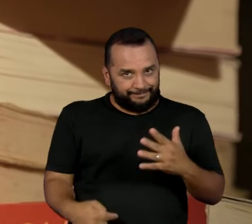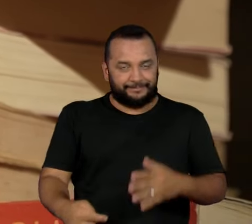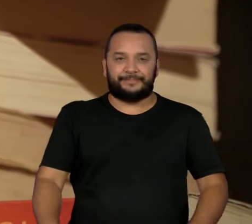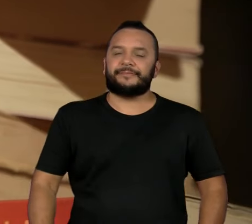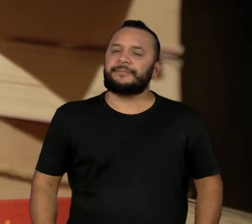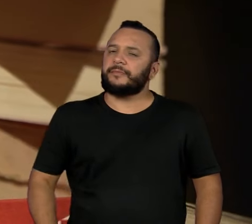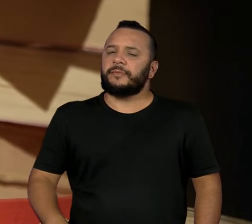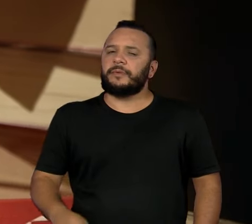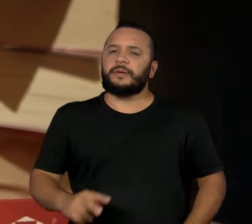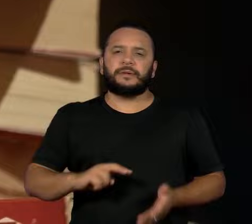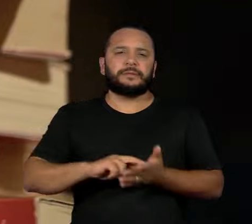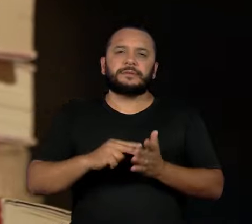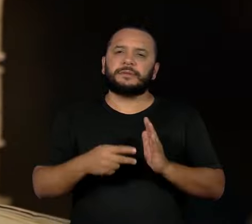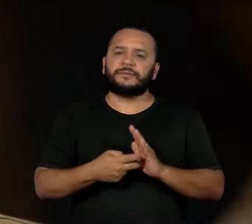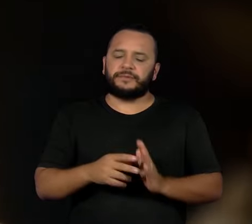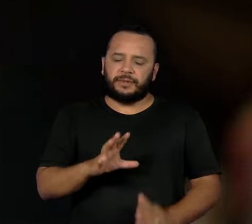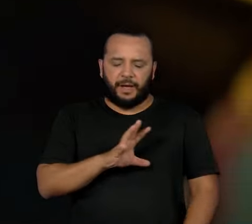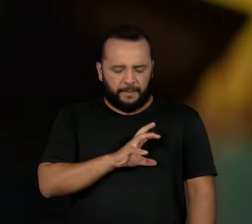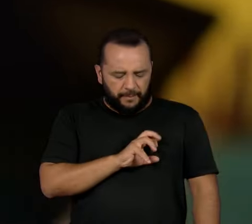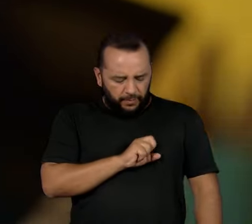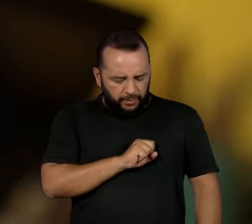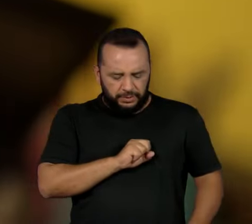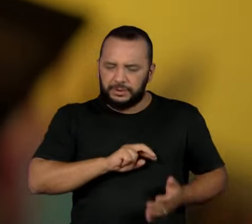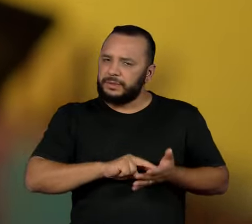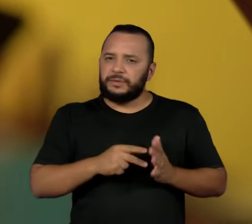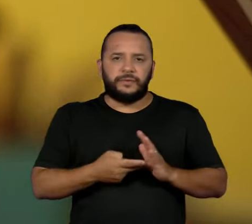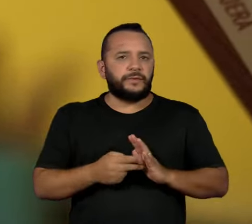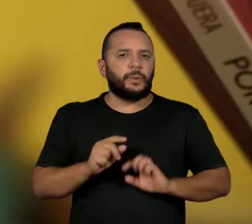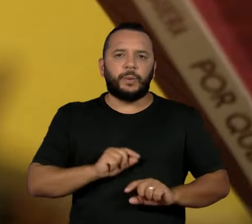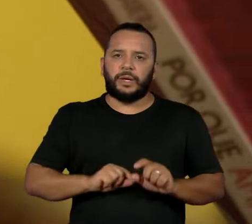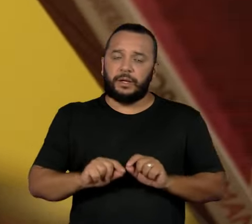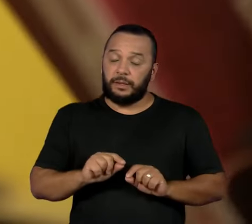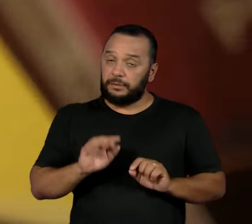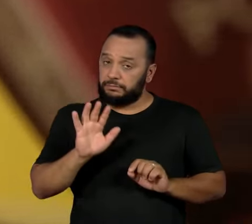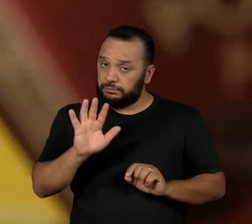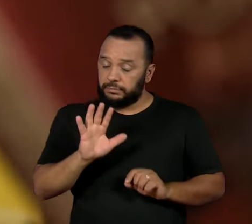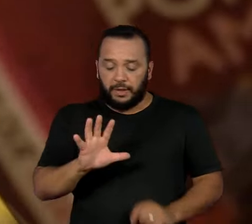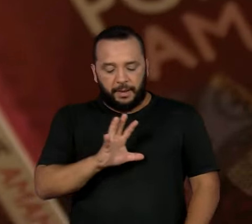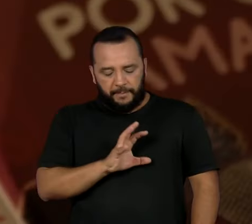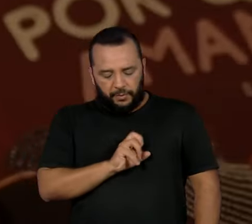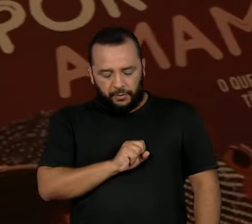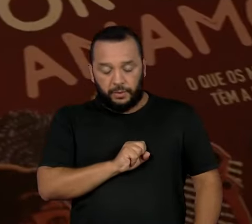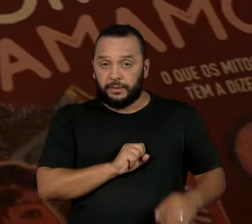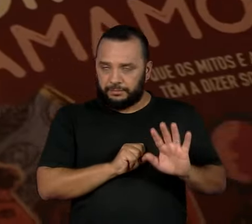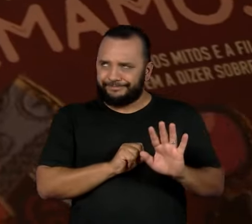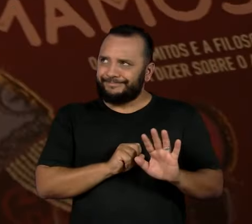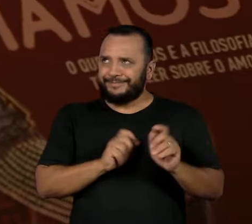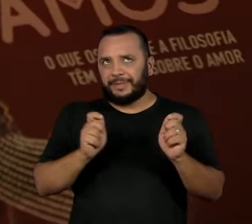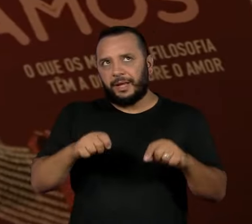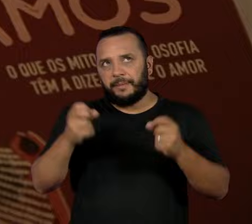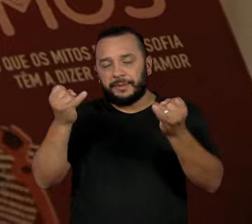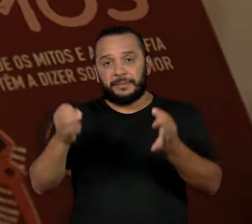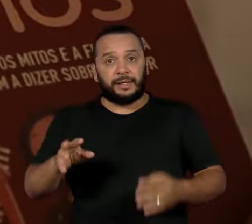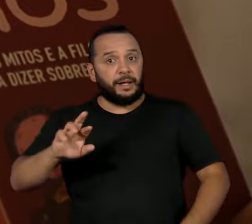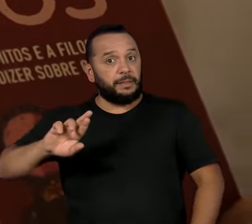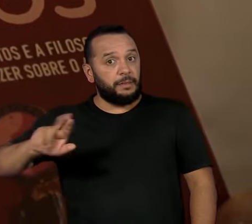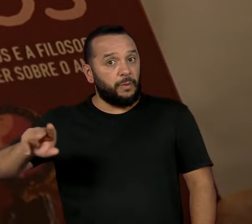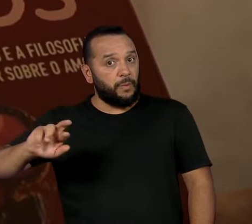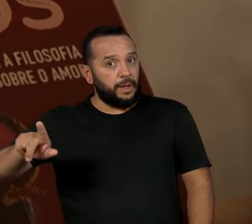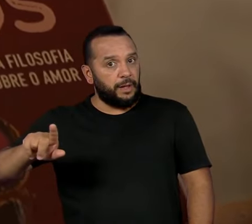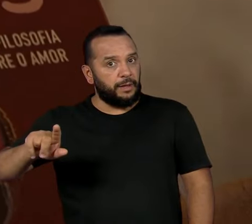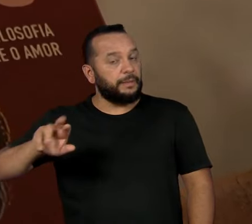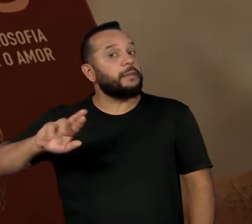O que é o amor? Bom, até aqui podemos afirmar algo que ele não é, uma emoção